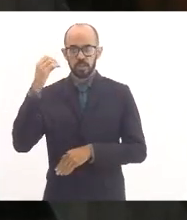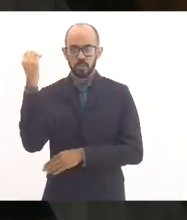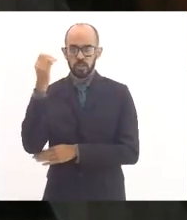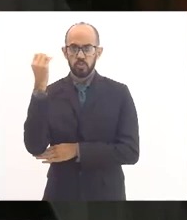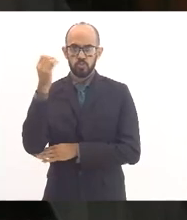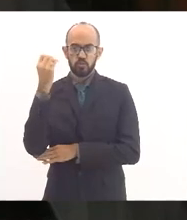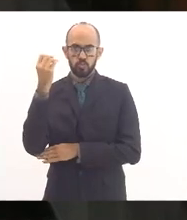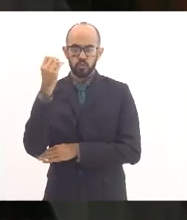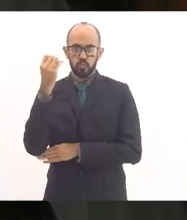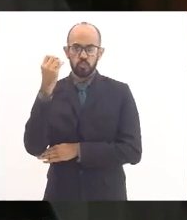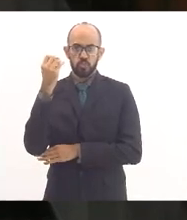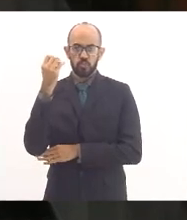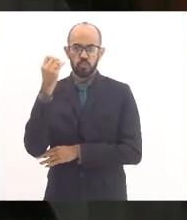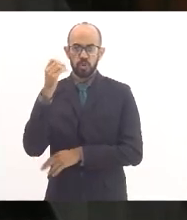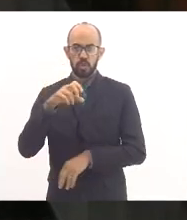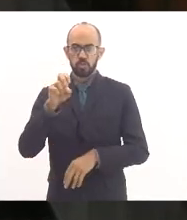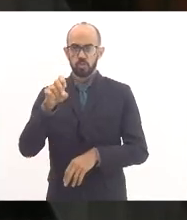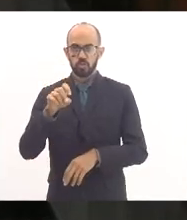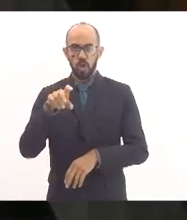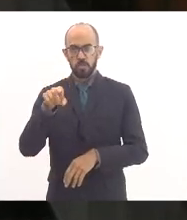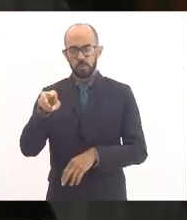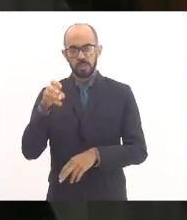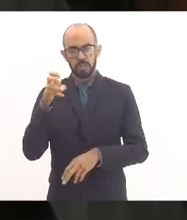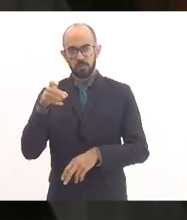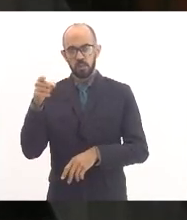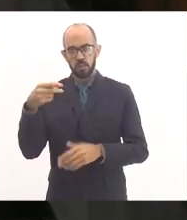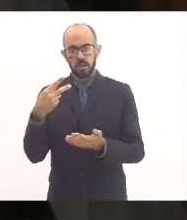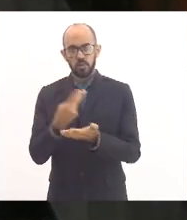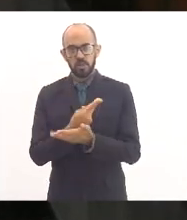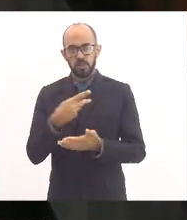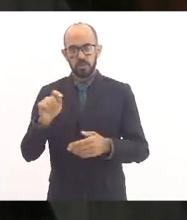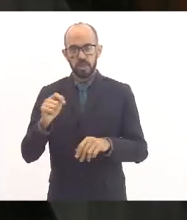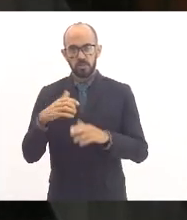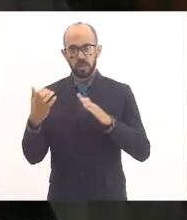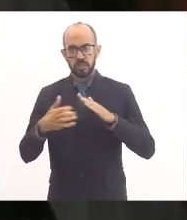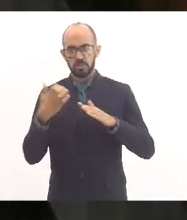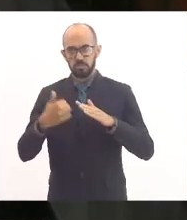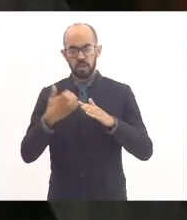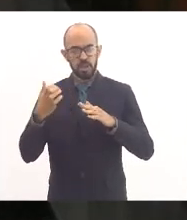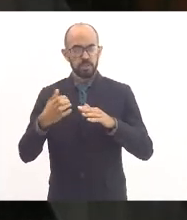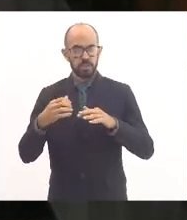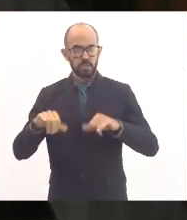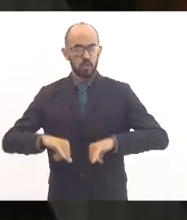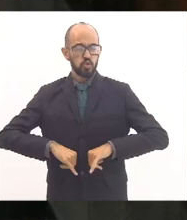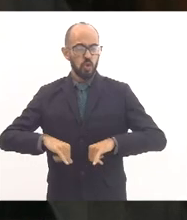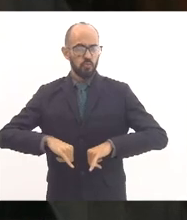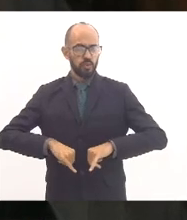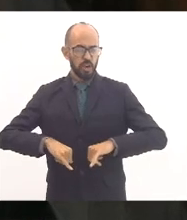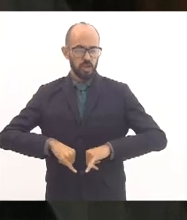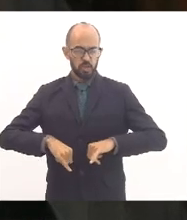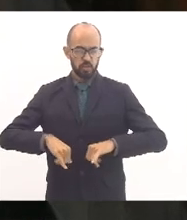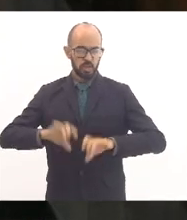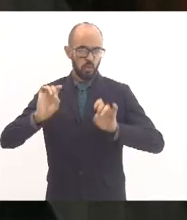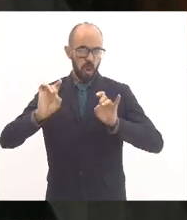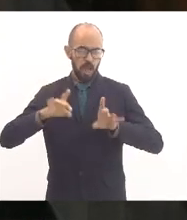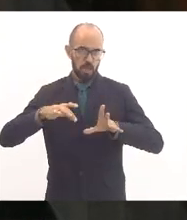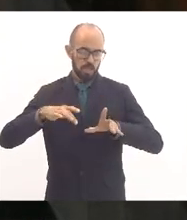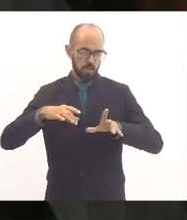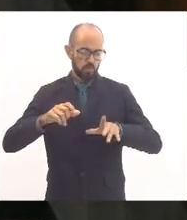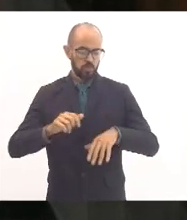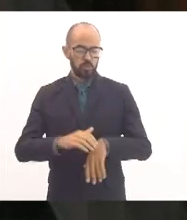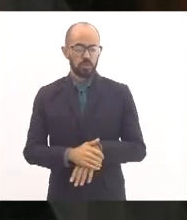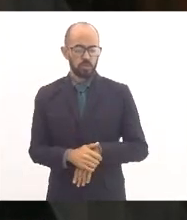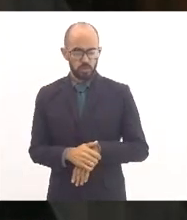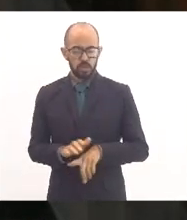é só nós olhamos o cinturão Industrial do Rio de Janeiro que tá em penúria então a ação das forças de segurança